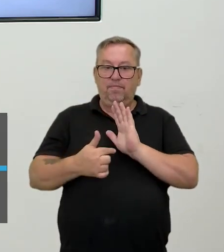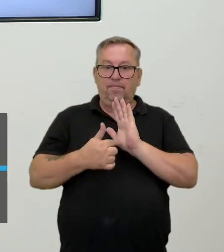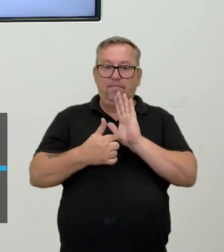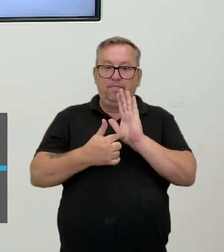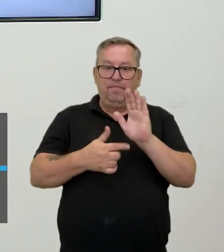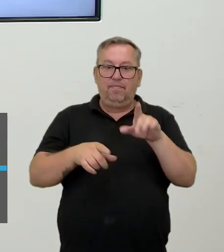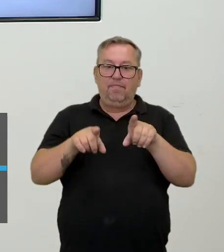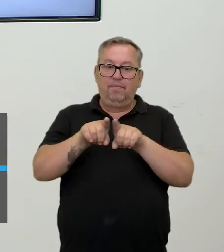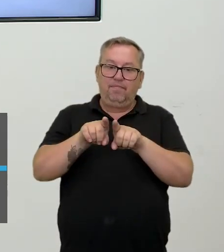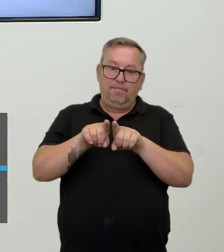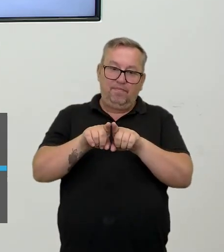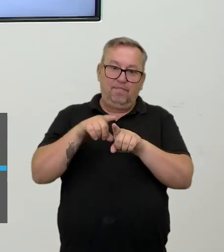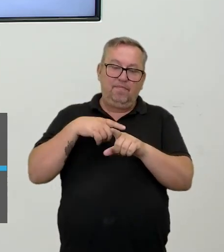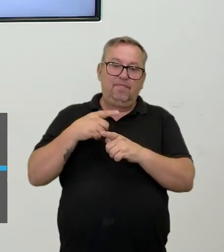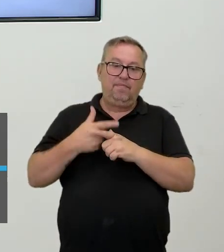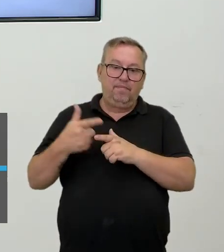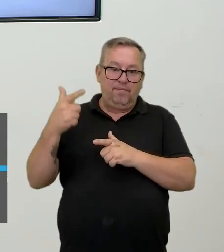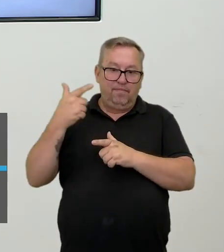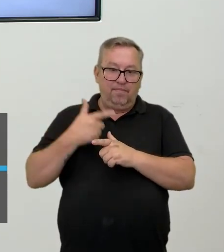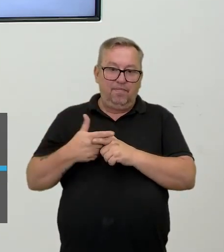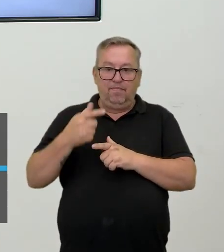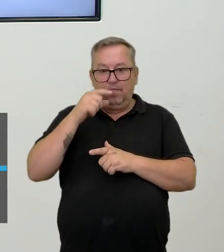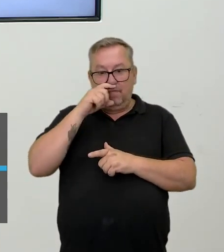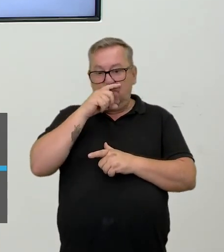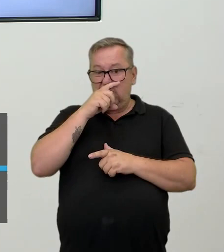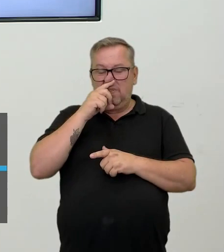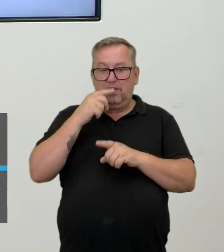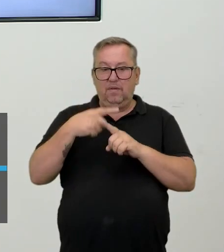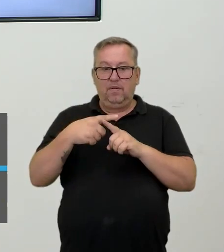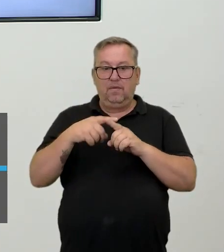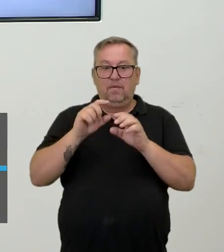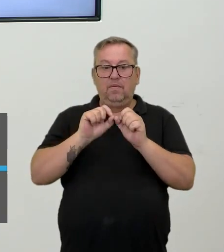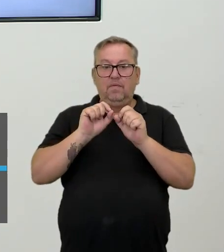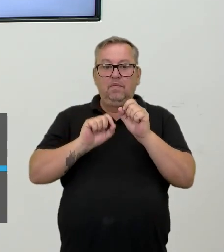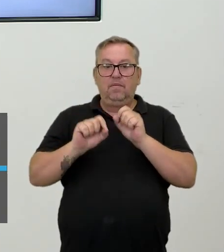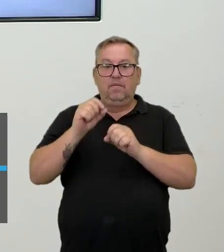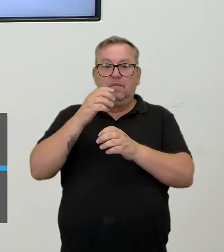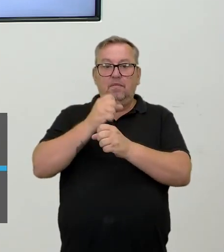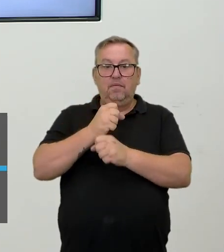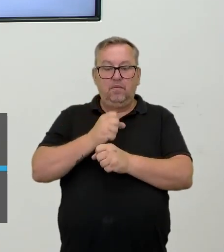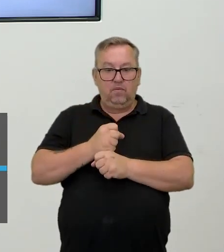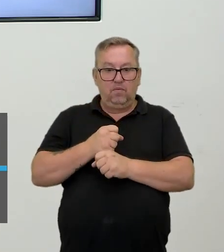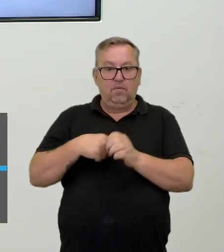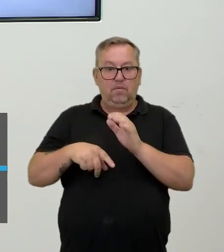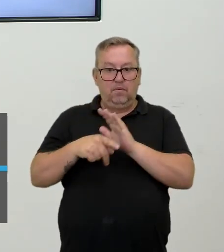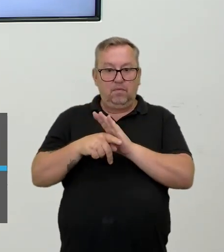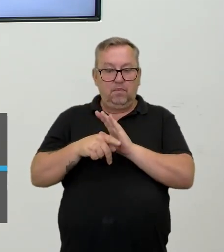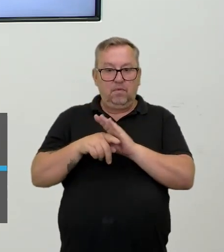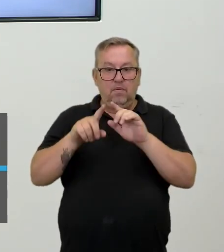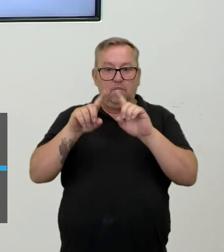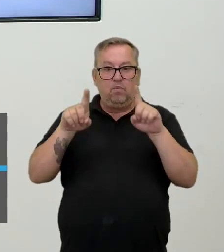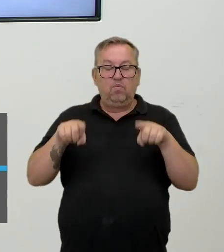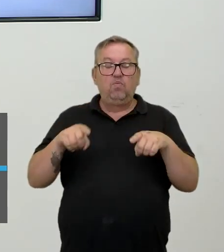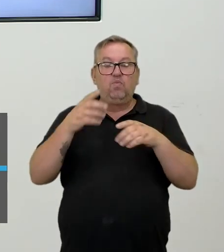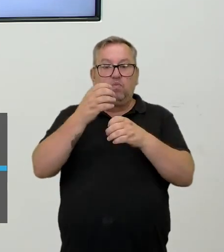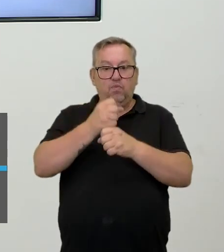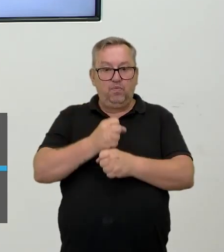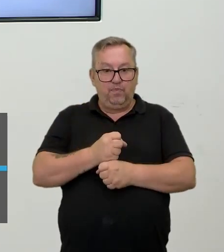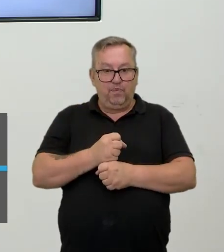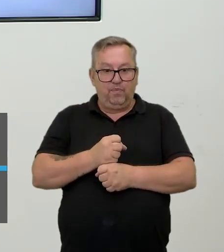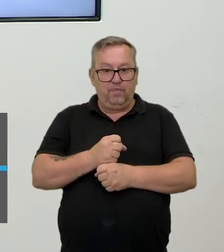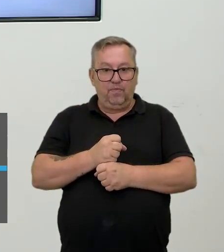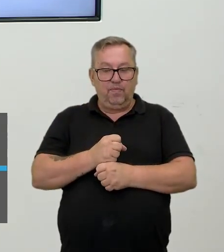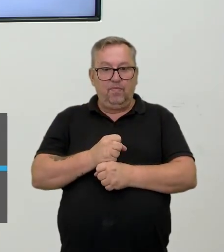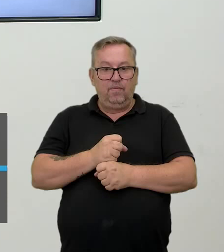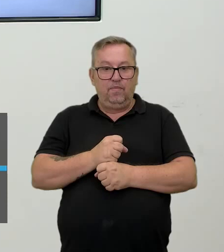né, esse problema, porque ele remonta lá, na realidade, a soma dos termos de uma progressão aritmética. Onde